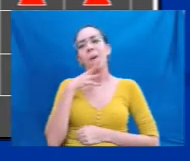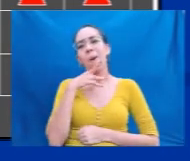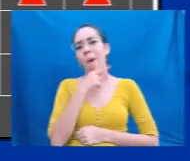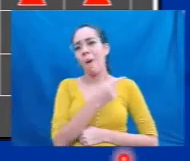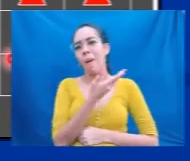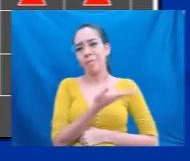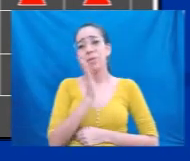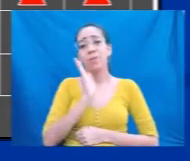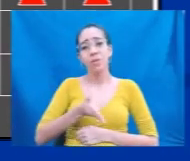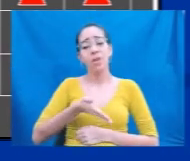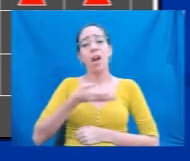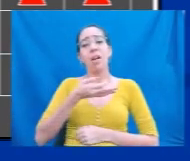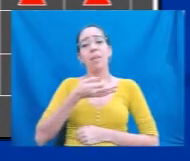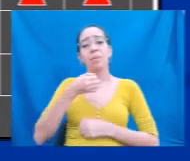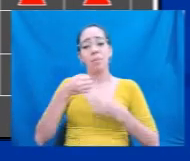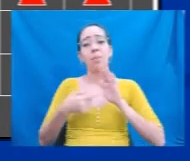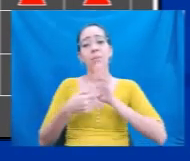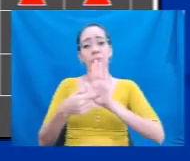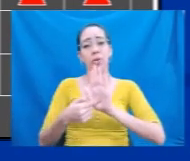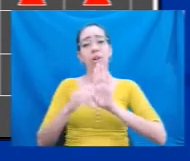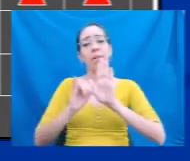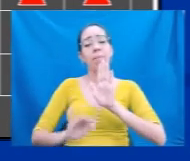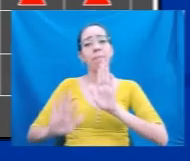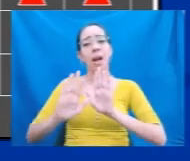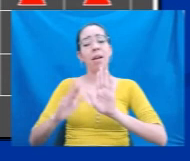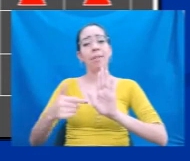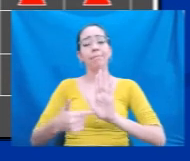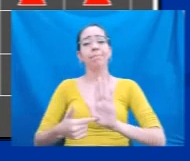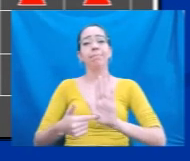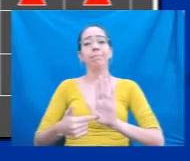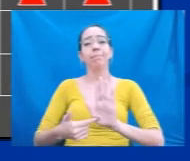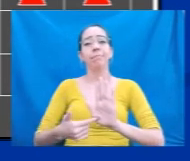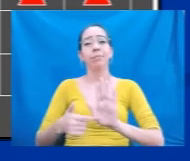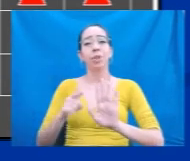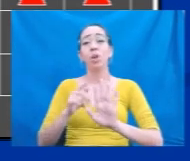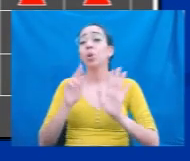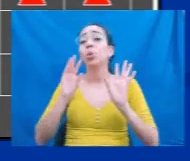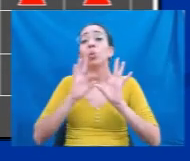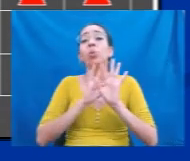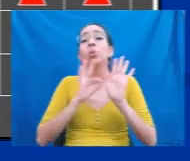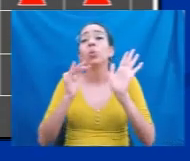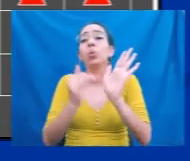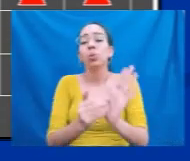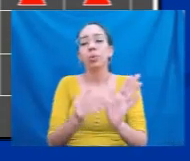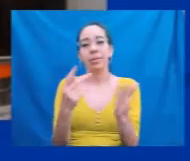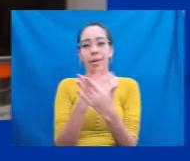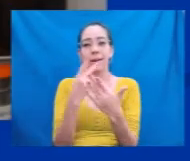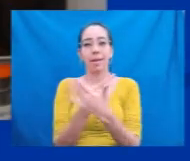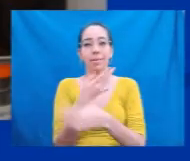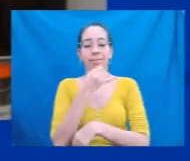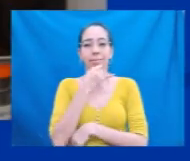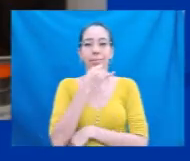E óbvio, né, gente? Como eu já comentei, na verdade vocês já viram essa imagem, que é, né, aquela imagem do tudo errado, né?